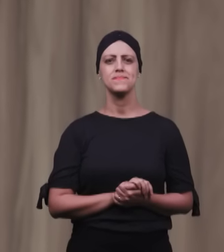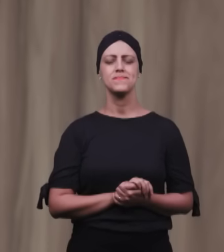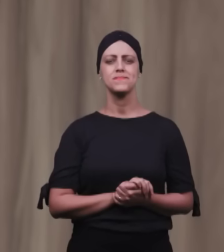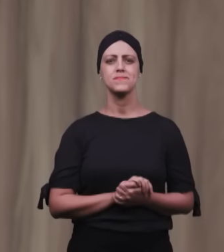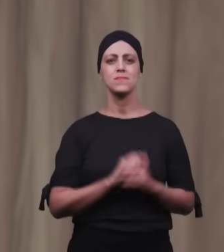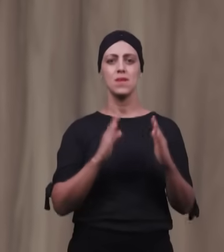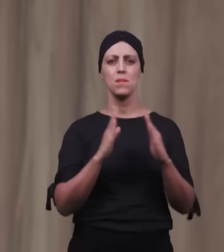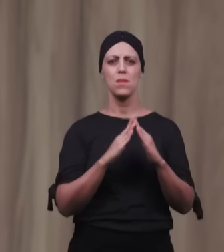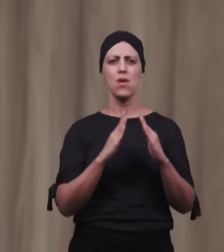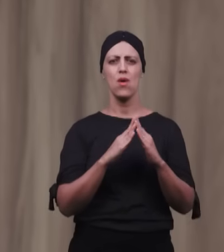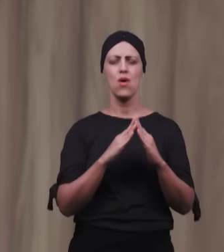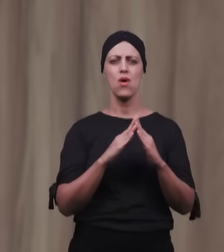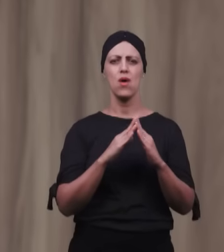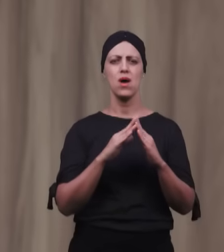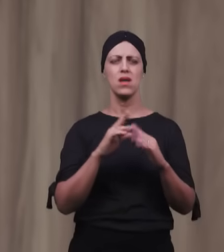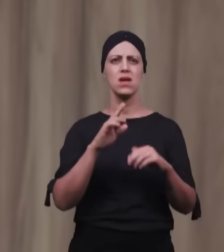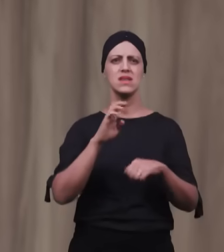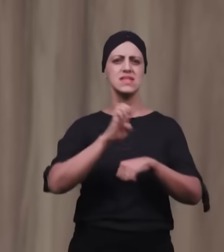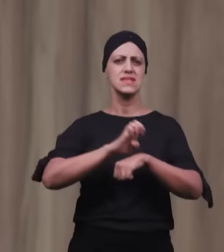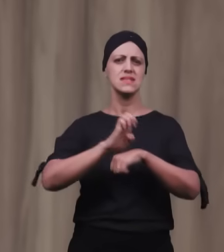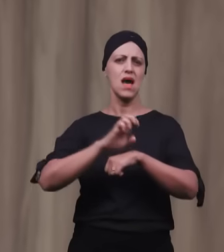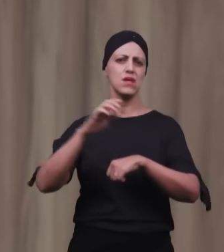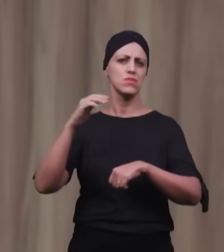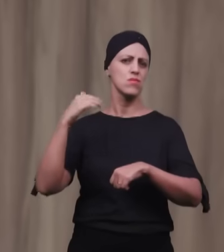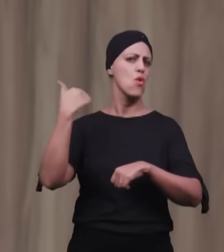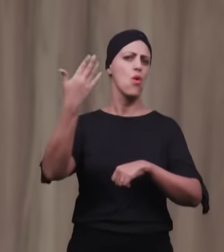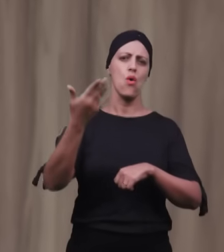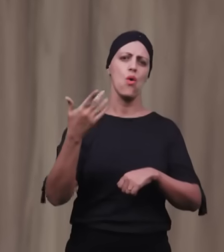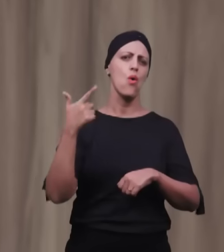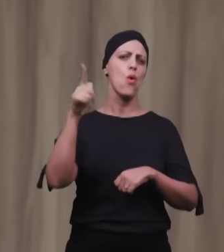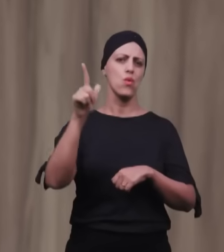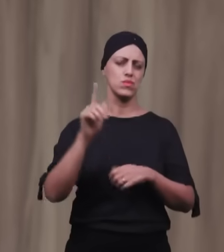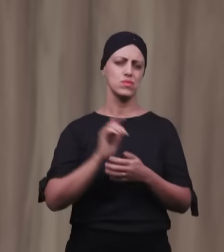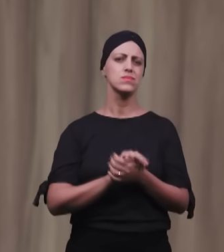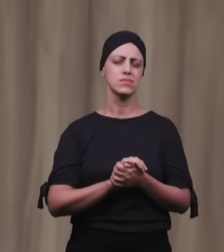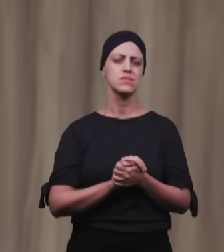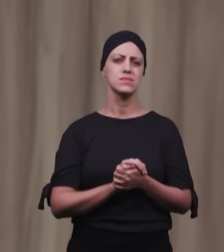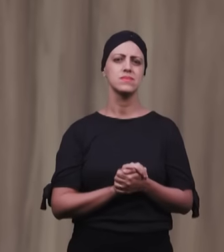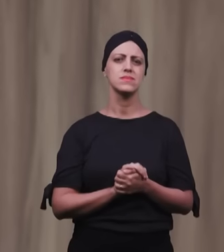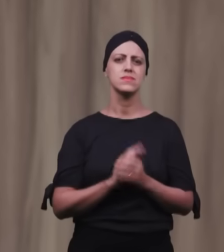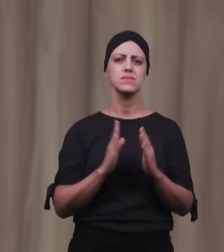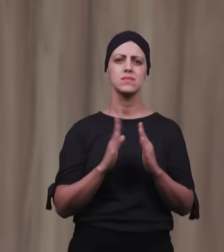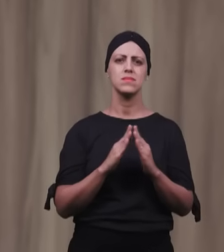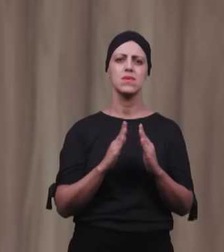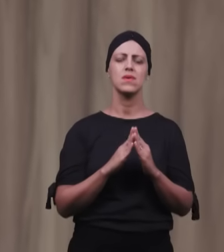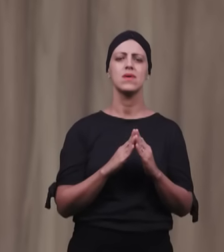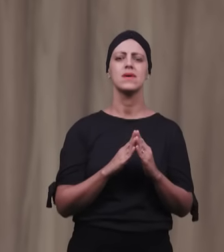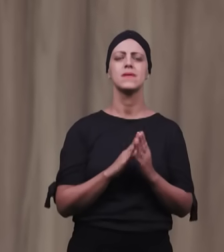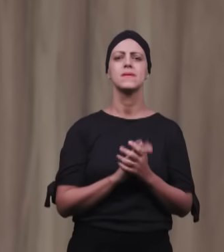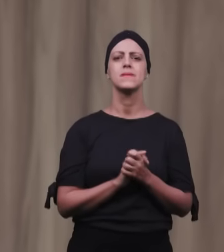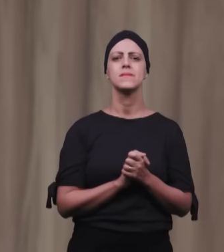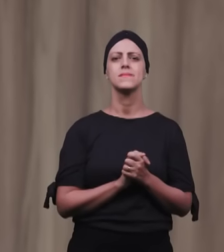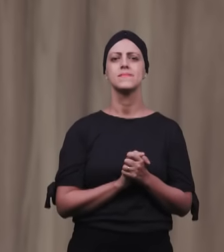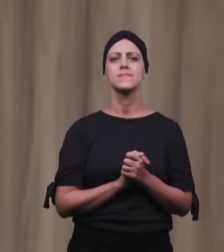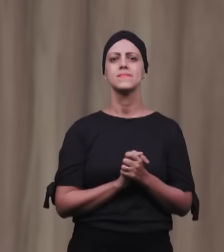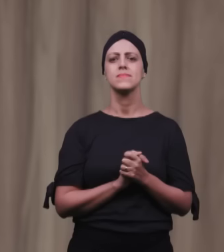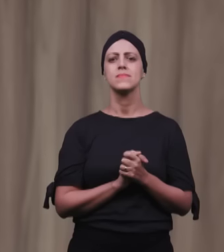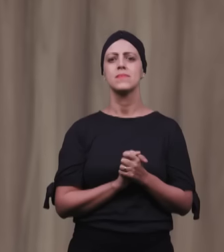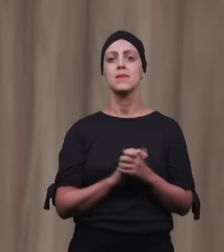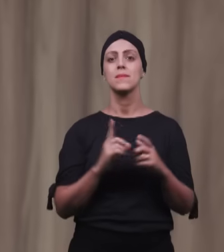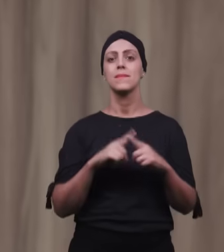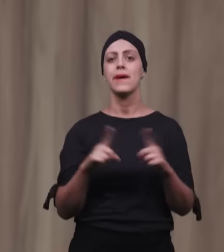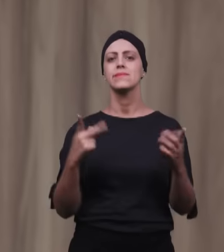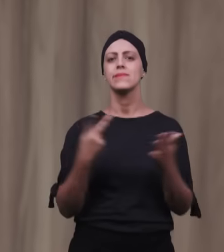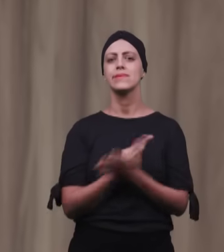morava fora aqui do Estado né morava com os pais em função de conflito com